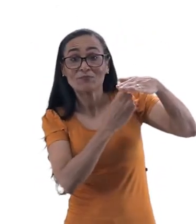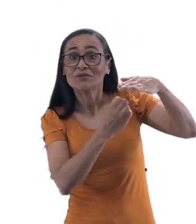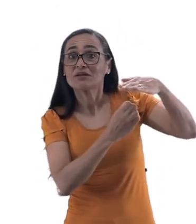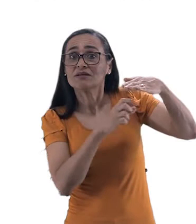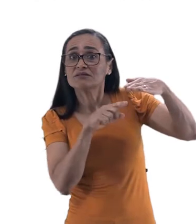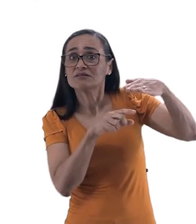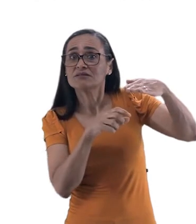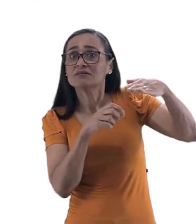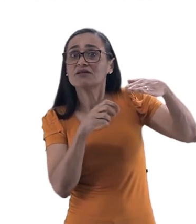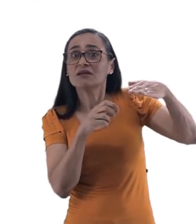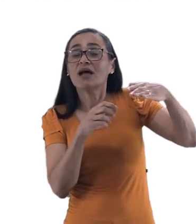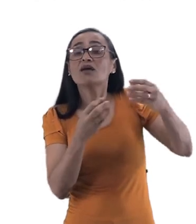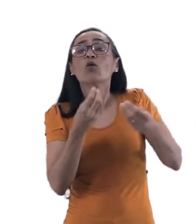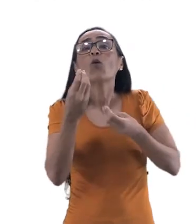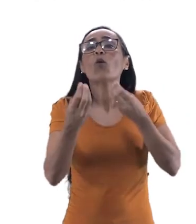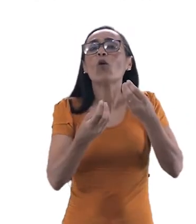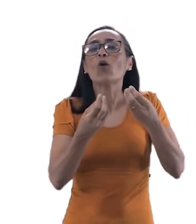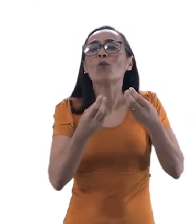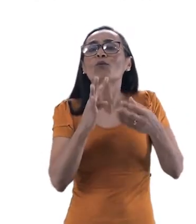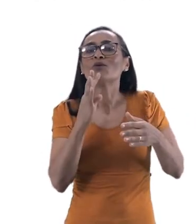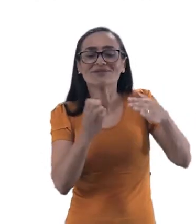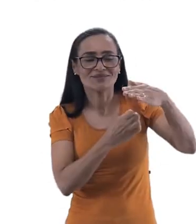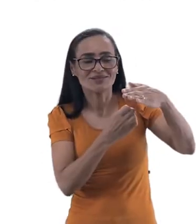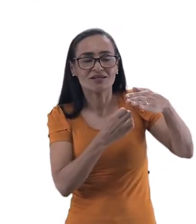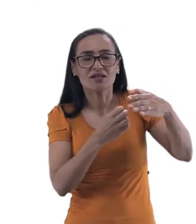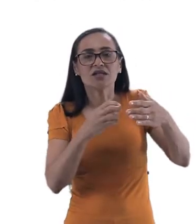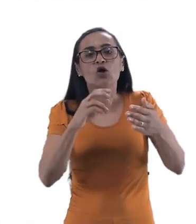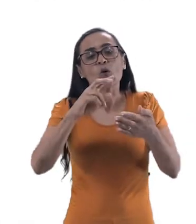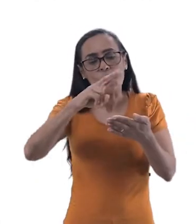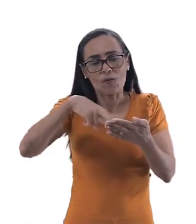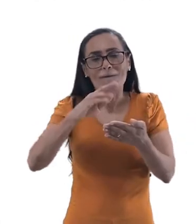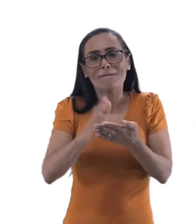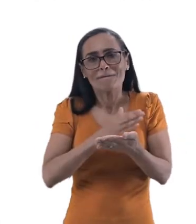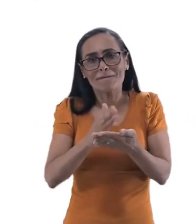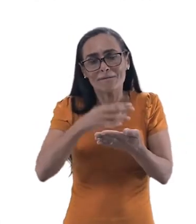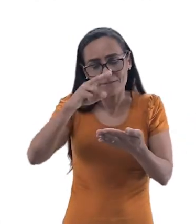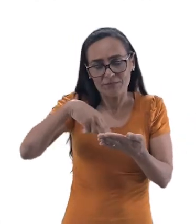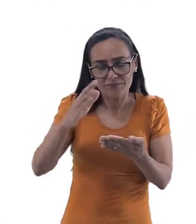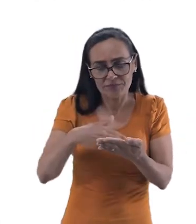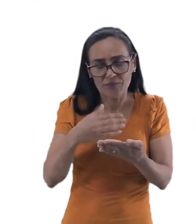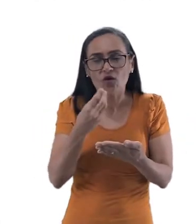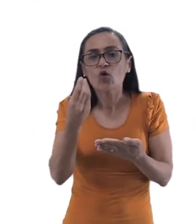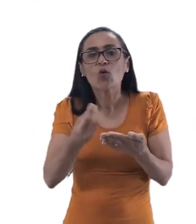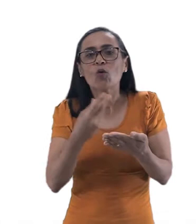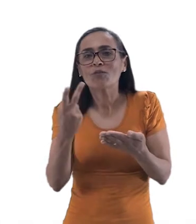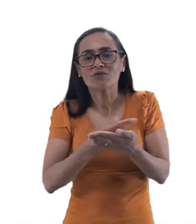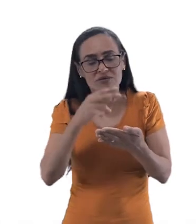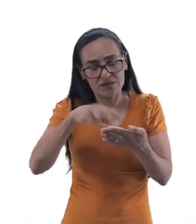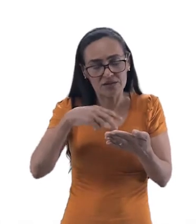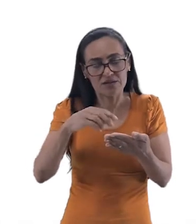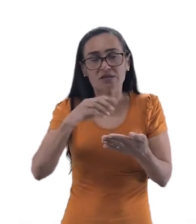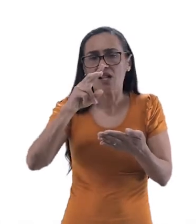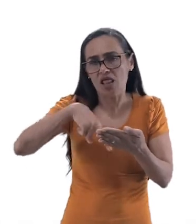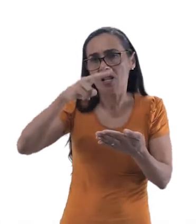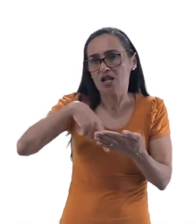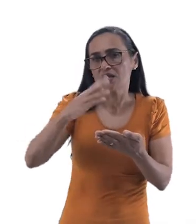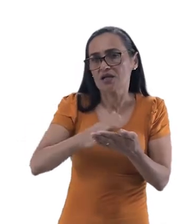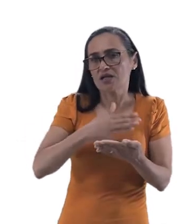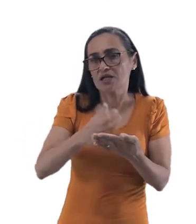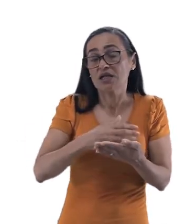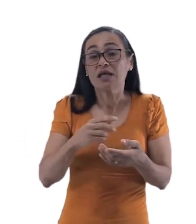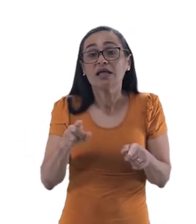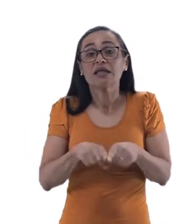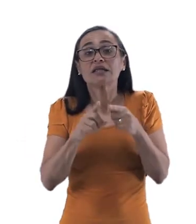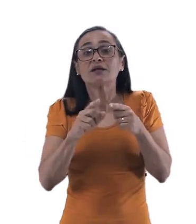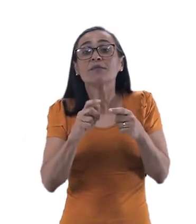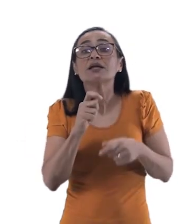empresa. Isso eu faço através de manuais de procedimentos que a empresa porventura deve ter,